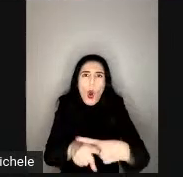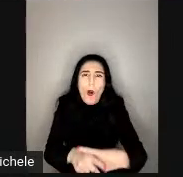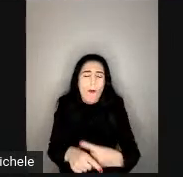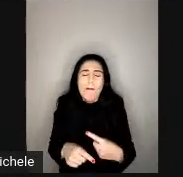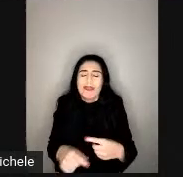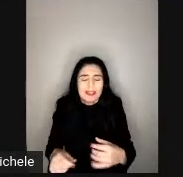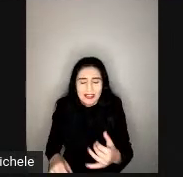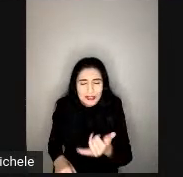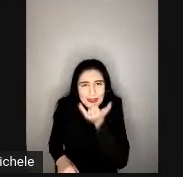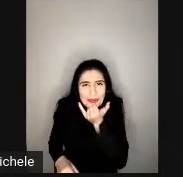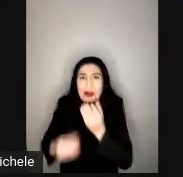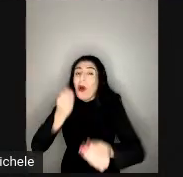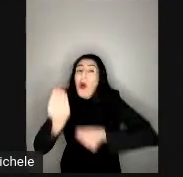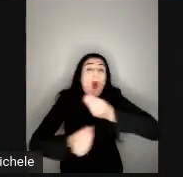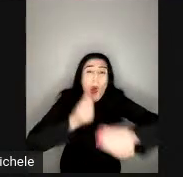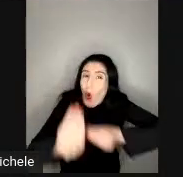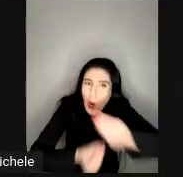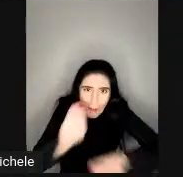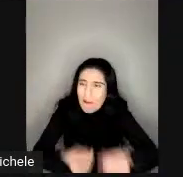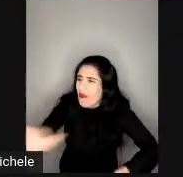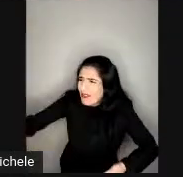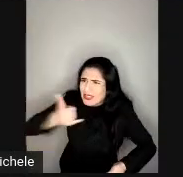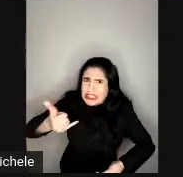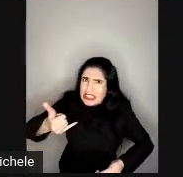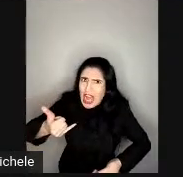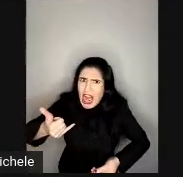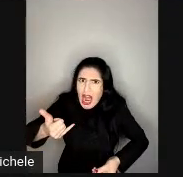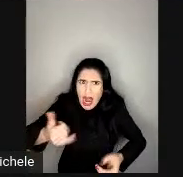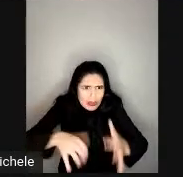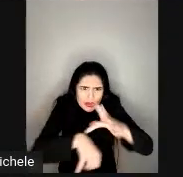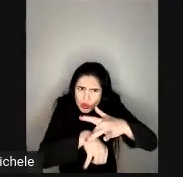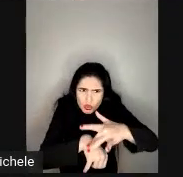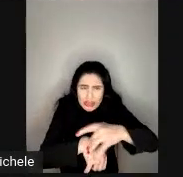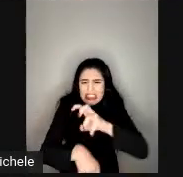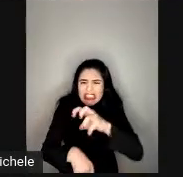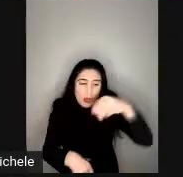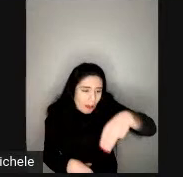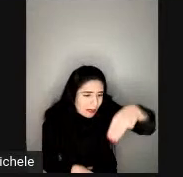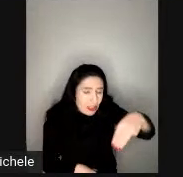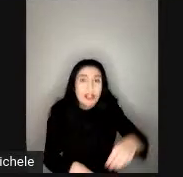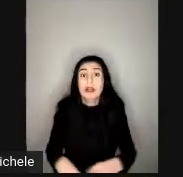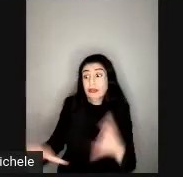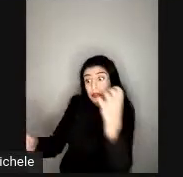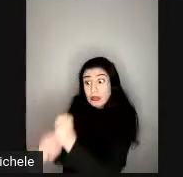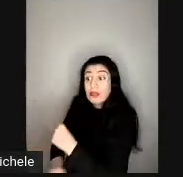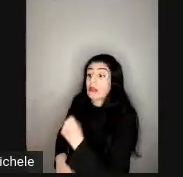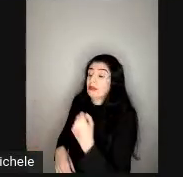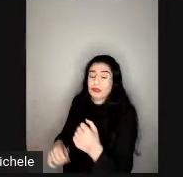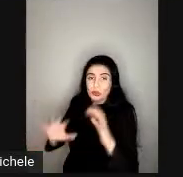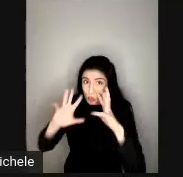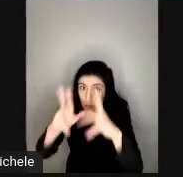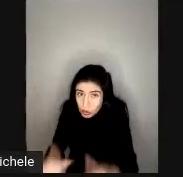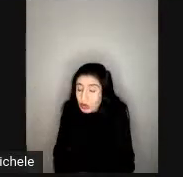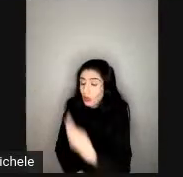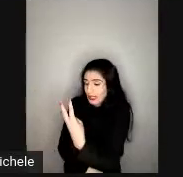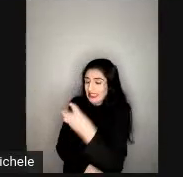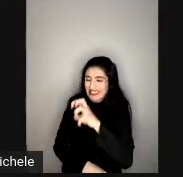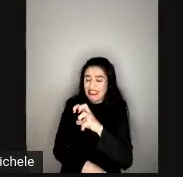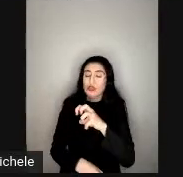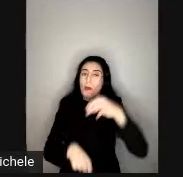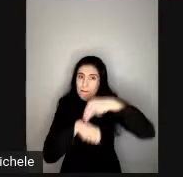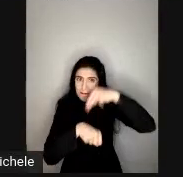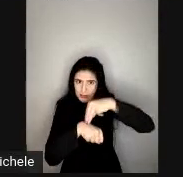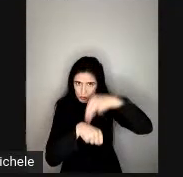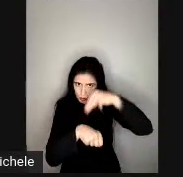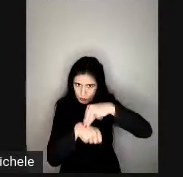e me manda embora em 5 minutos? E eu dizia para ela, Vera, nós ficamos lá 45 minutos. Ela desligou de uma tal forma